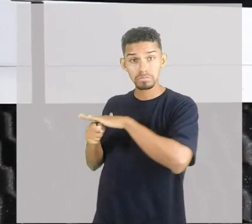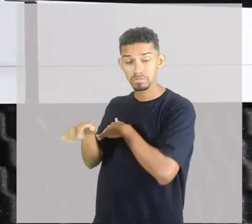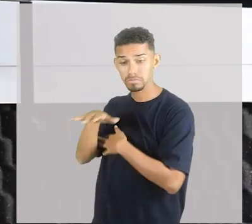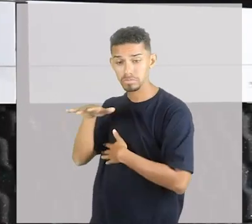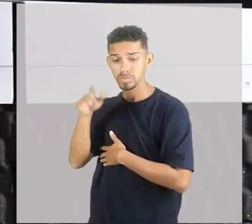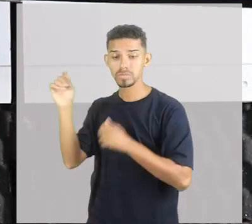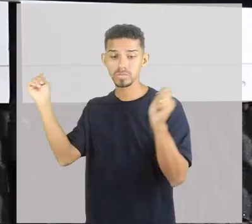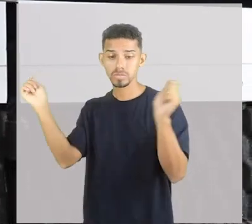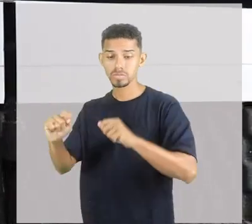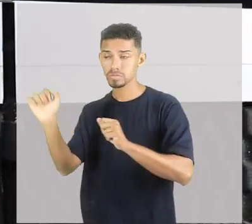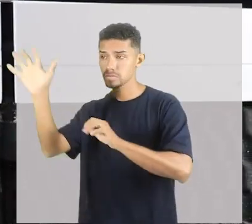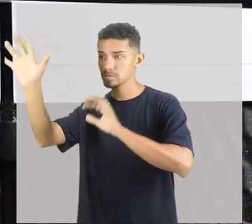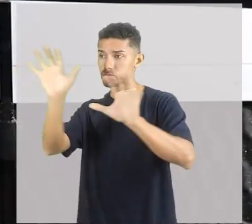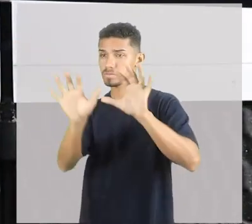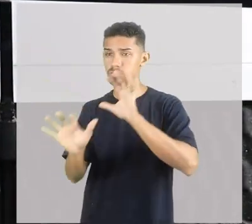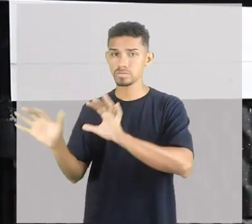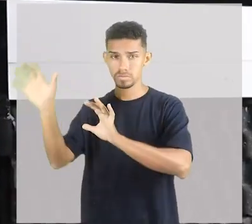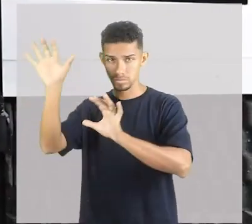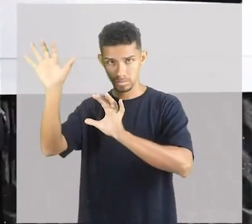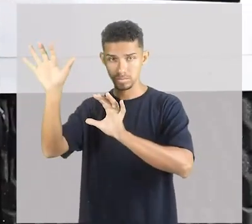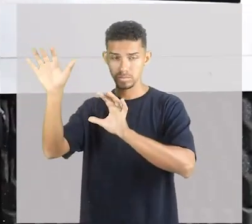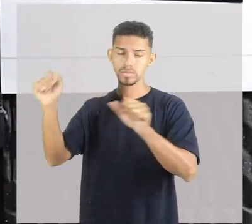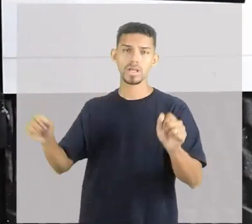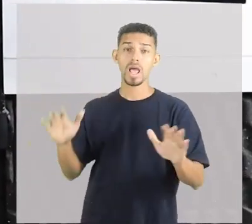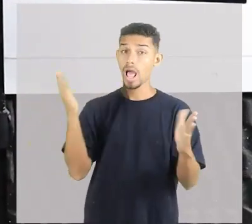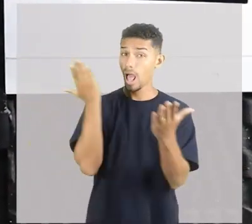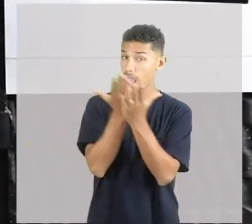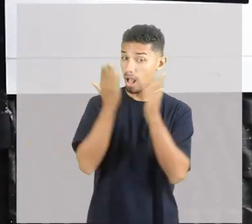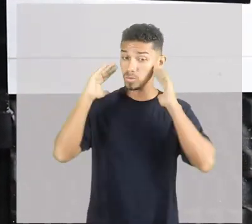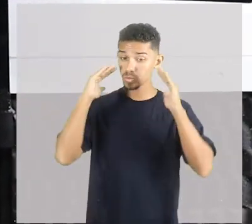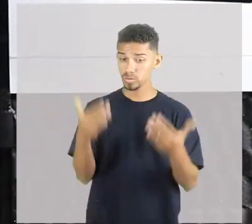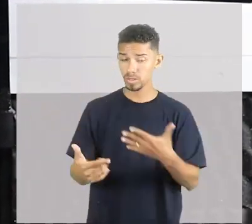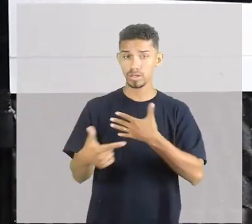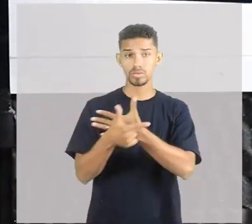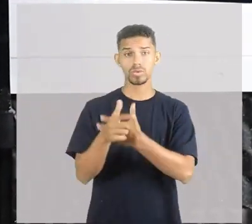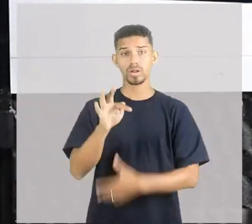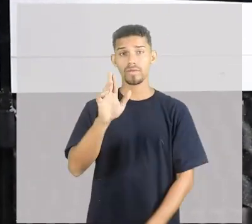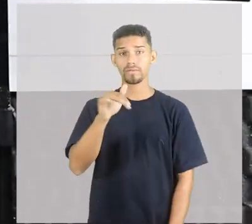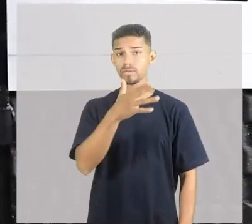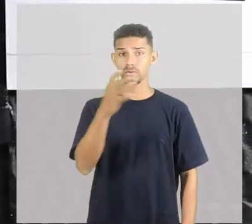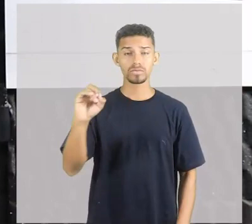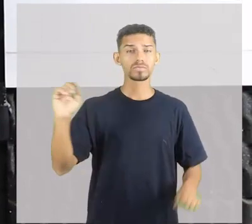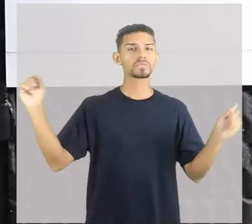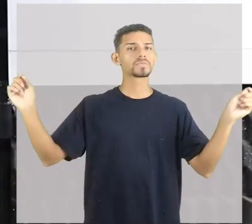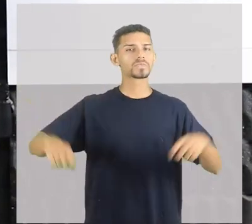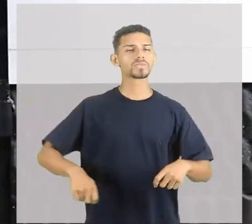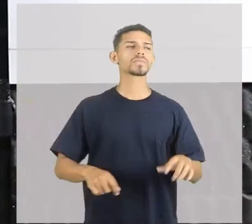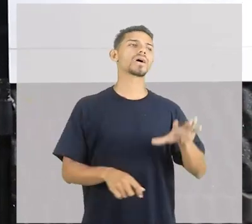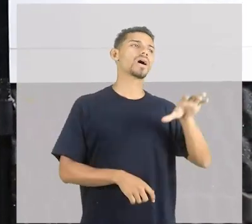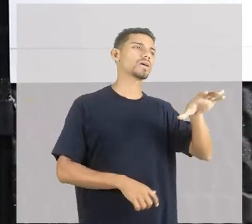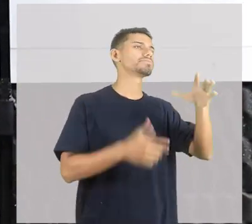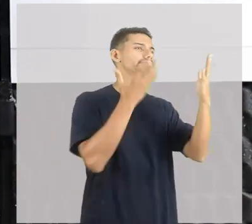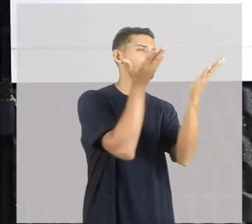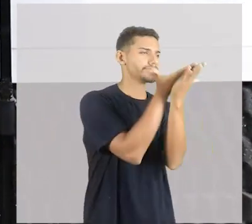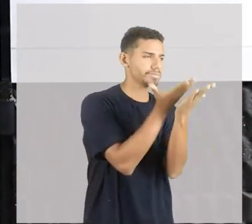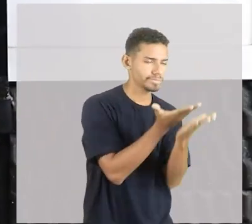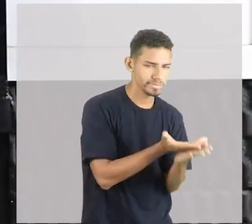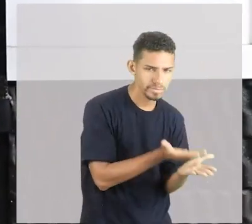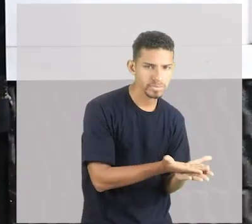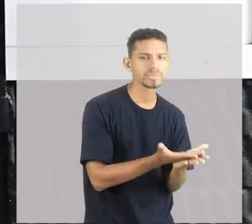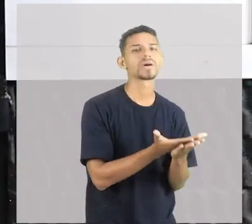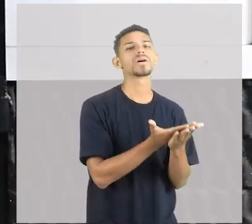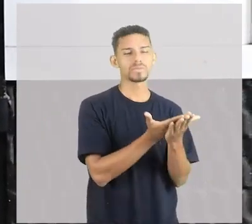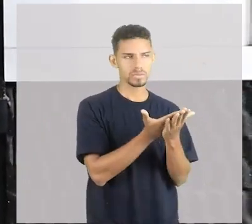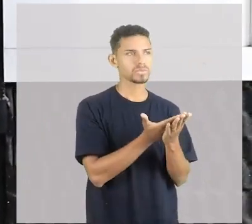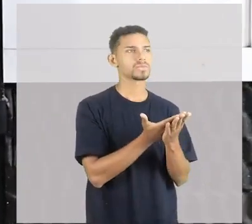tiver aula direto com o seu professor relacionado à função, ele vai chegar na função do álcool, vai estudar a nomenclatura